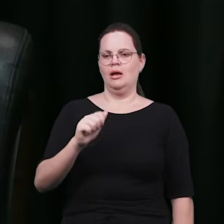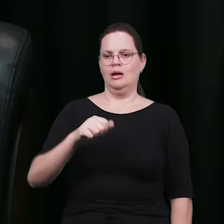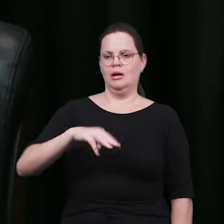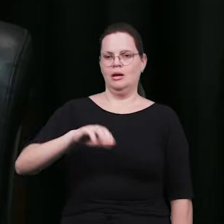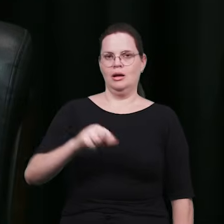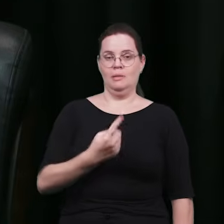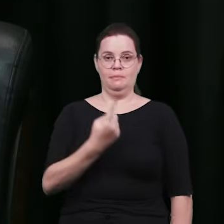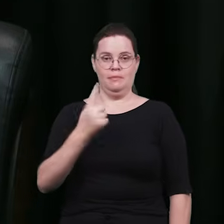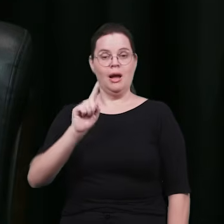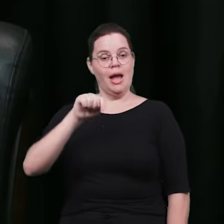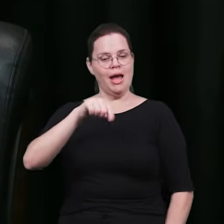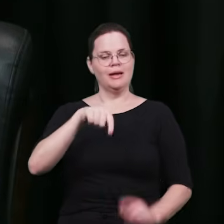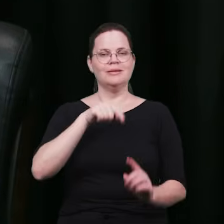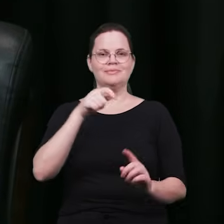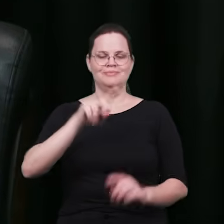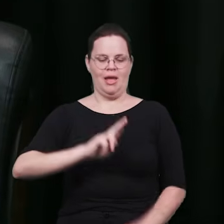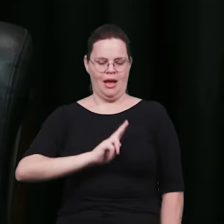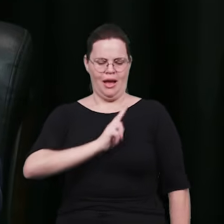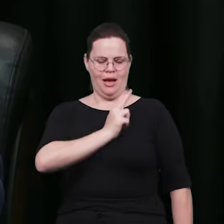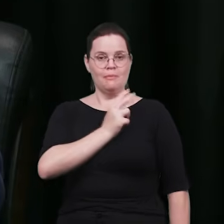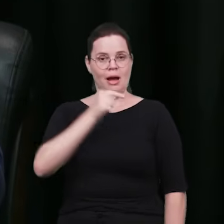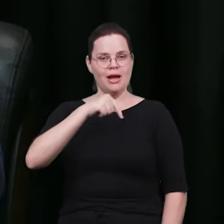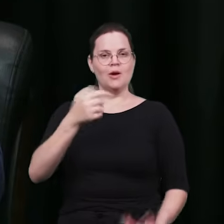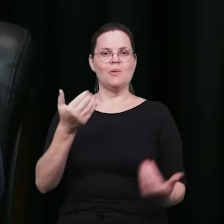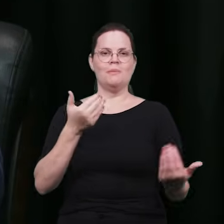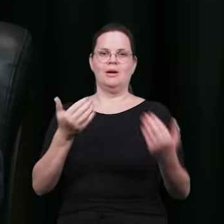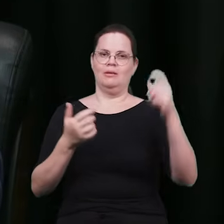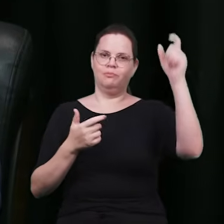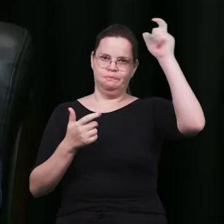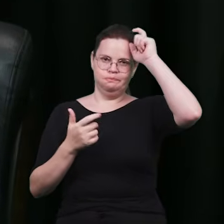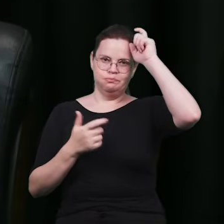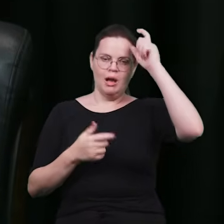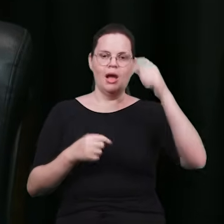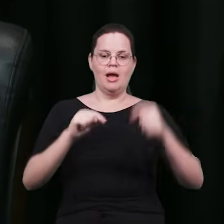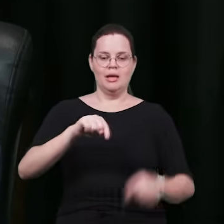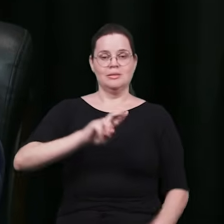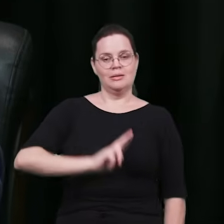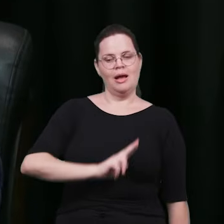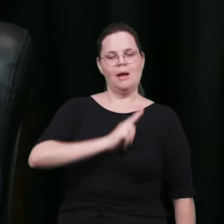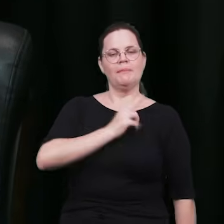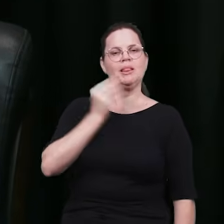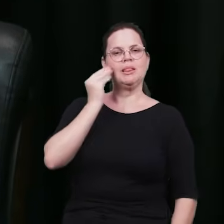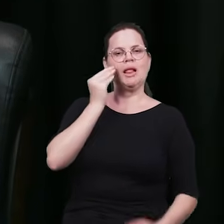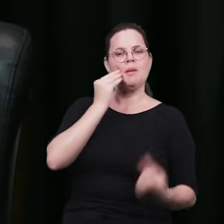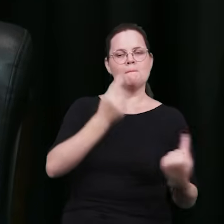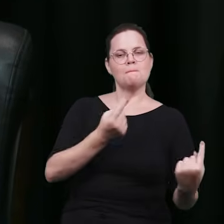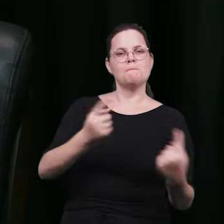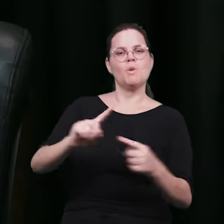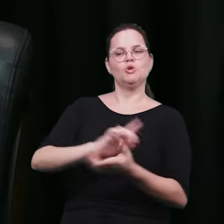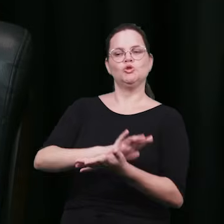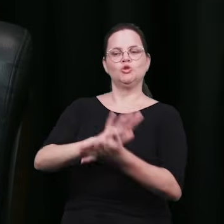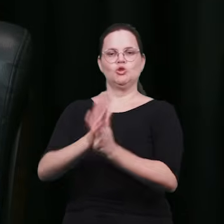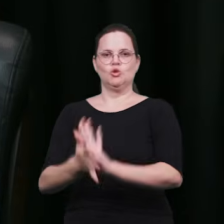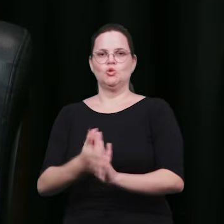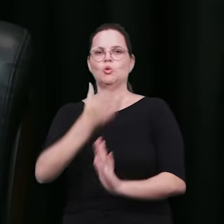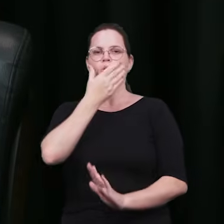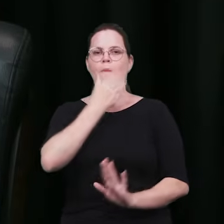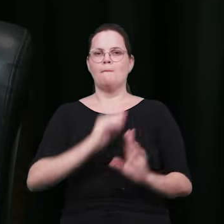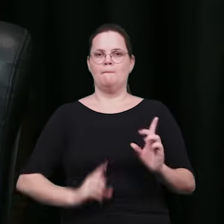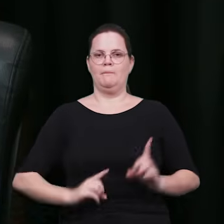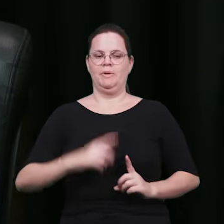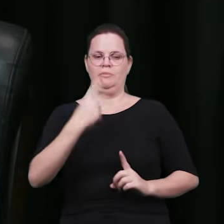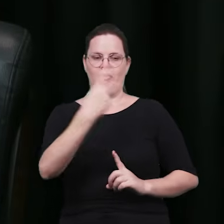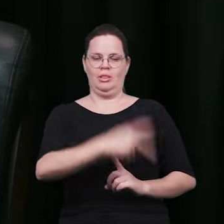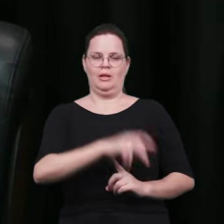adversário da nossa alma, para destruir Mardoqueu, o povo judeu. E hoje, nesse